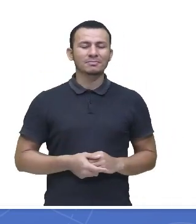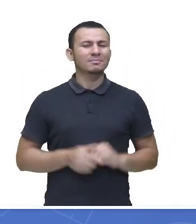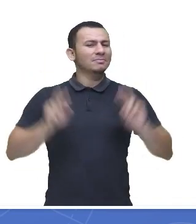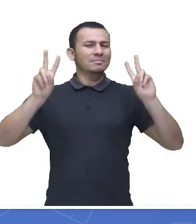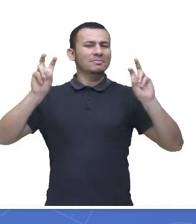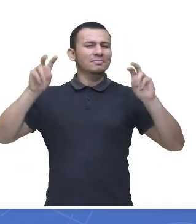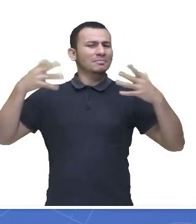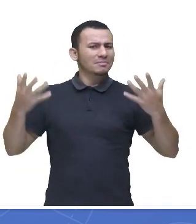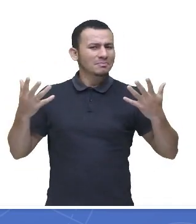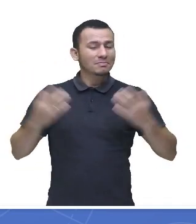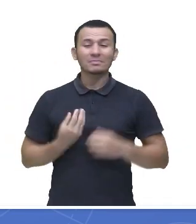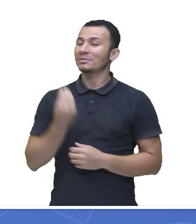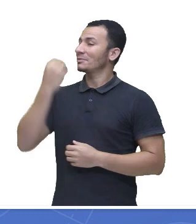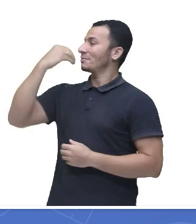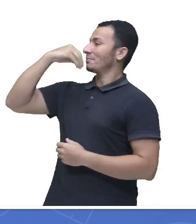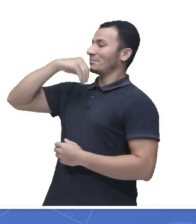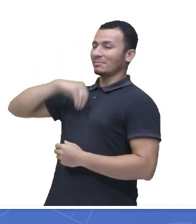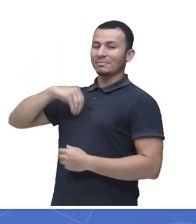sobre sistema